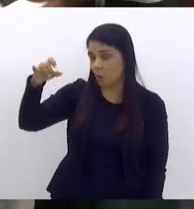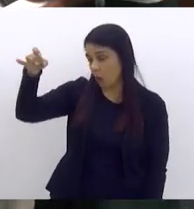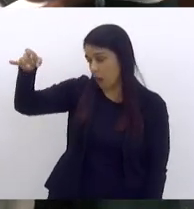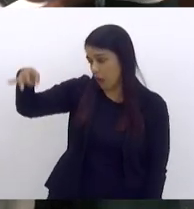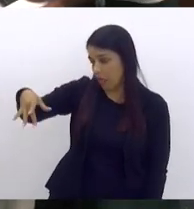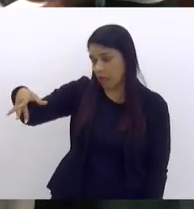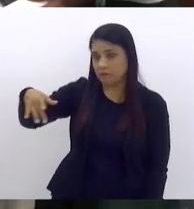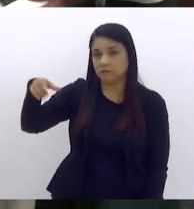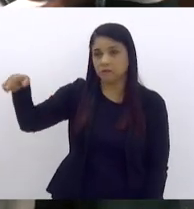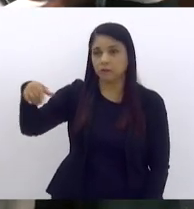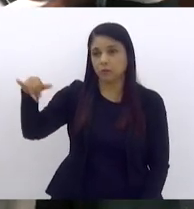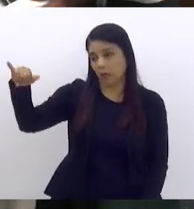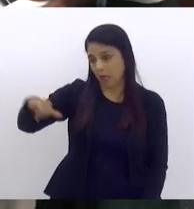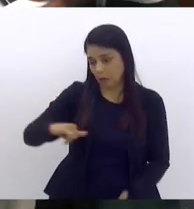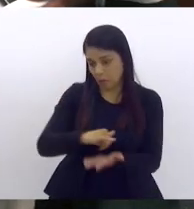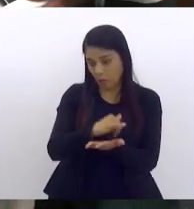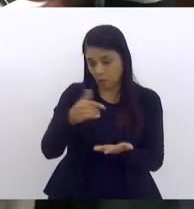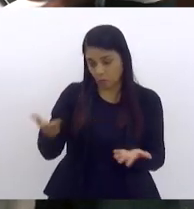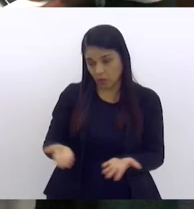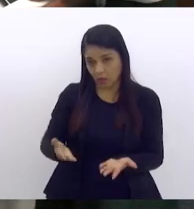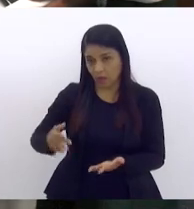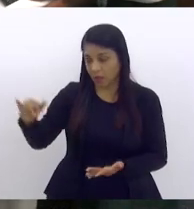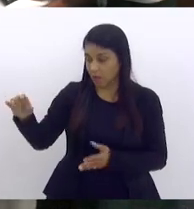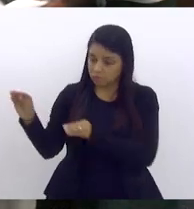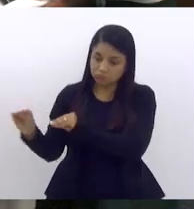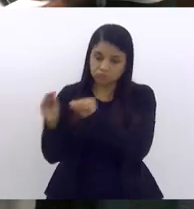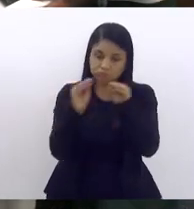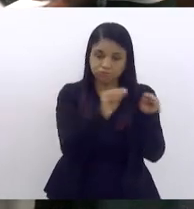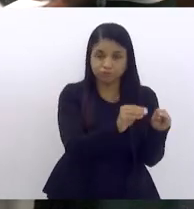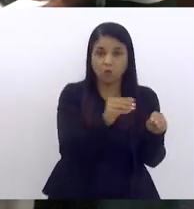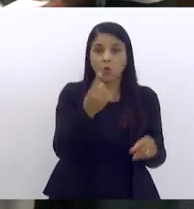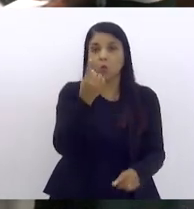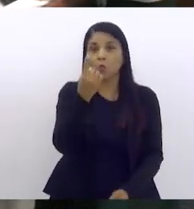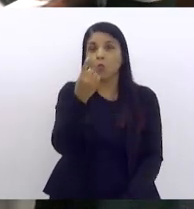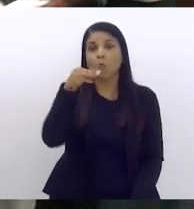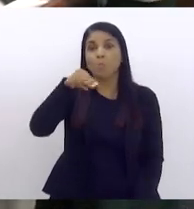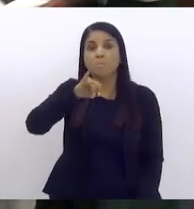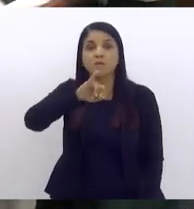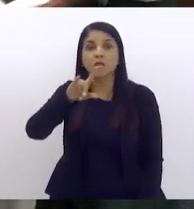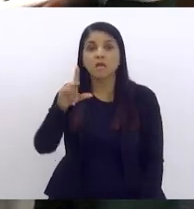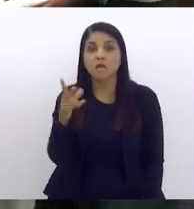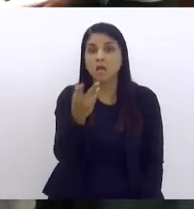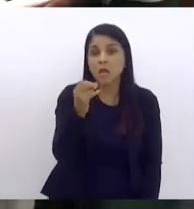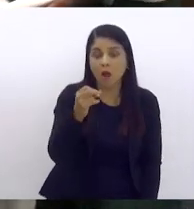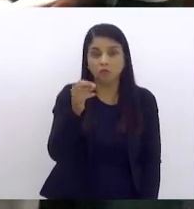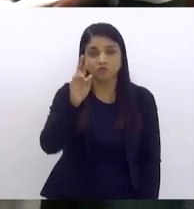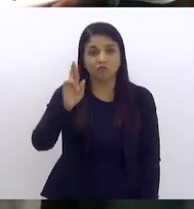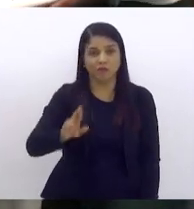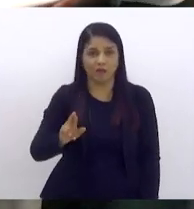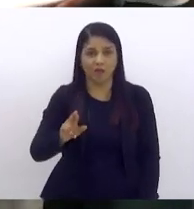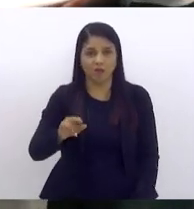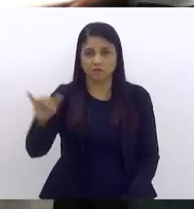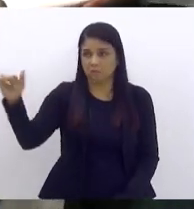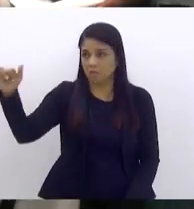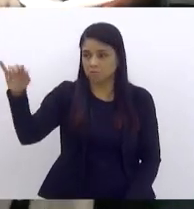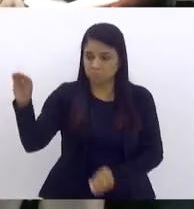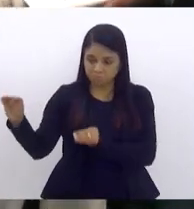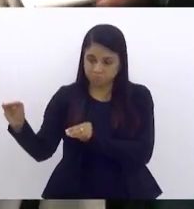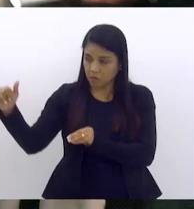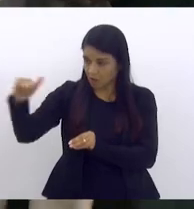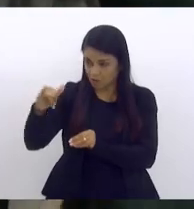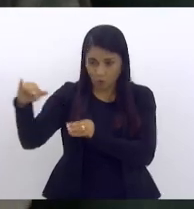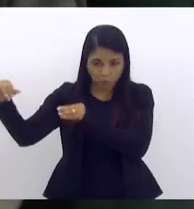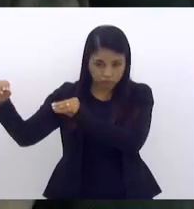no aeroporto e levou para lá. Gastou R$1 milhão só para transportar o avião. Por que eu estou dizendo isso? Lá existem